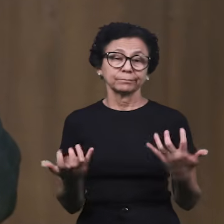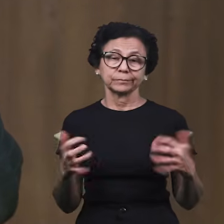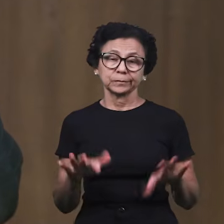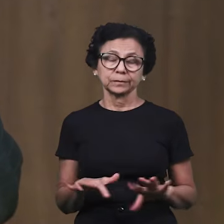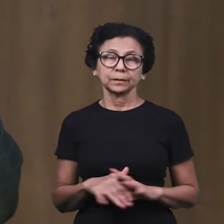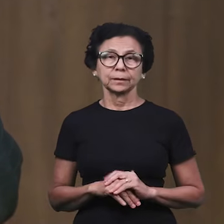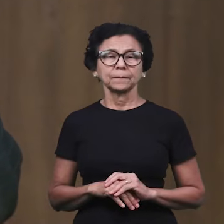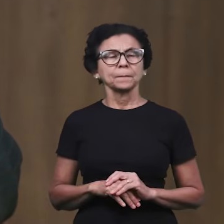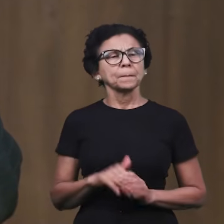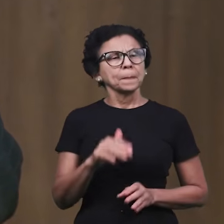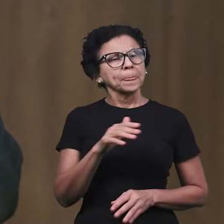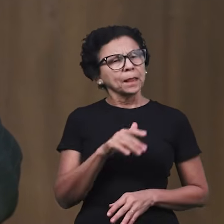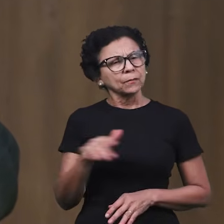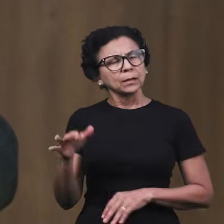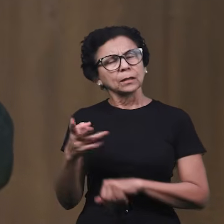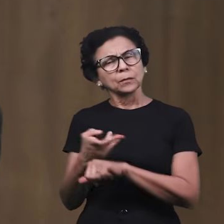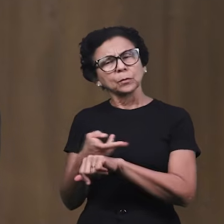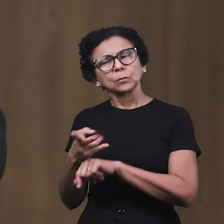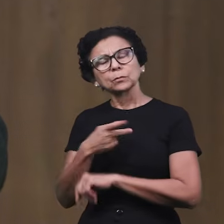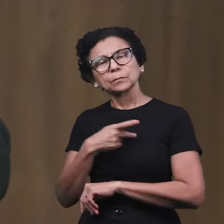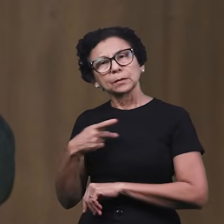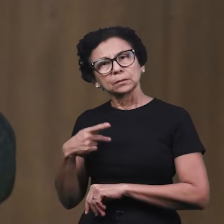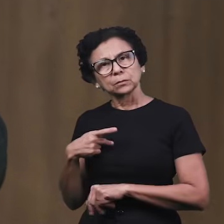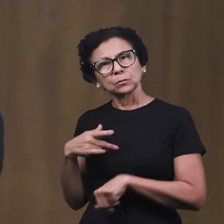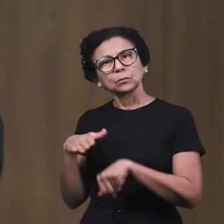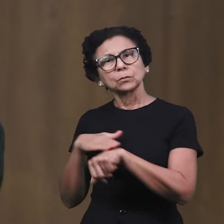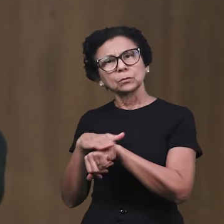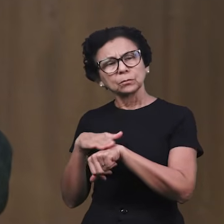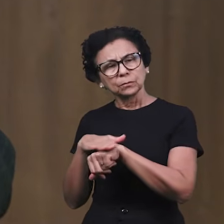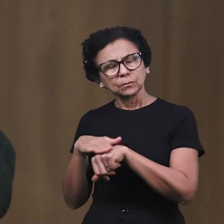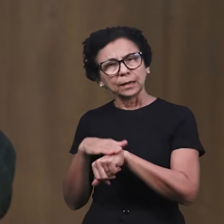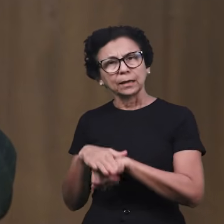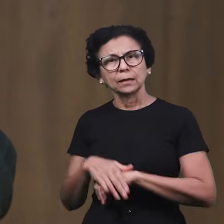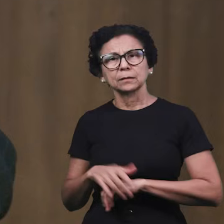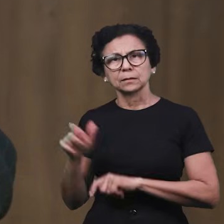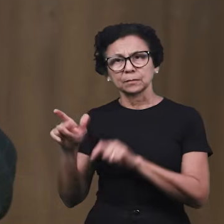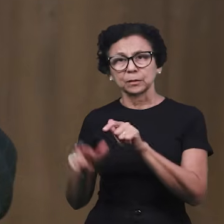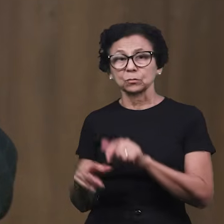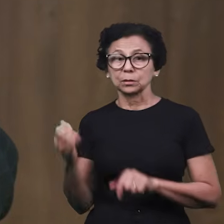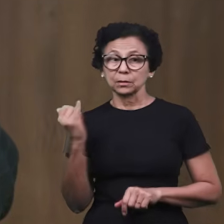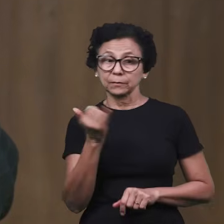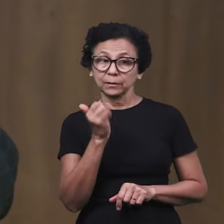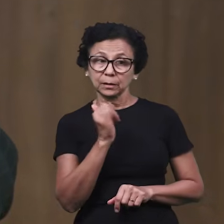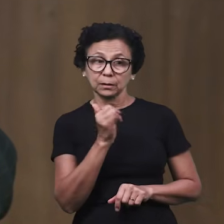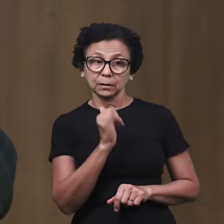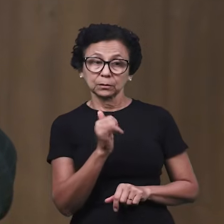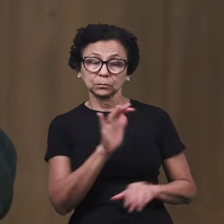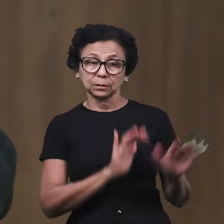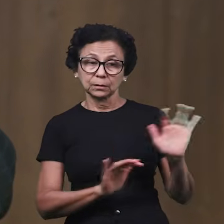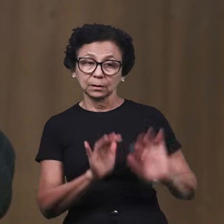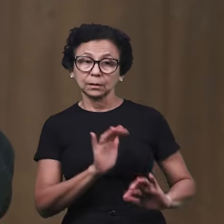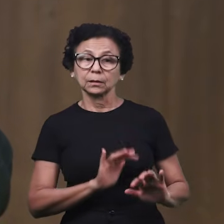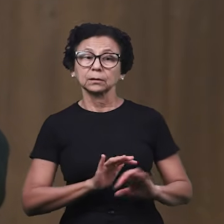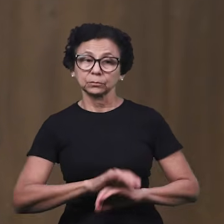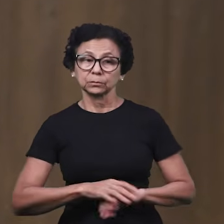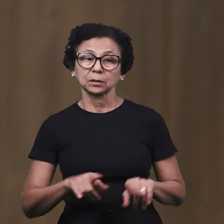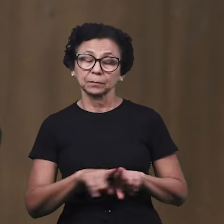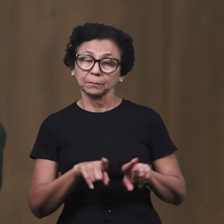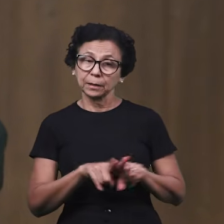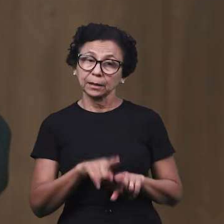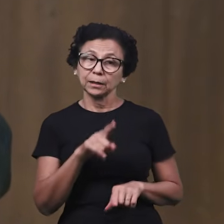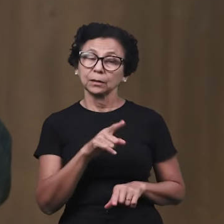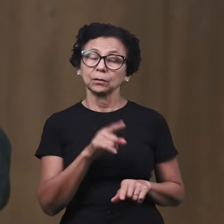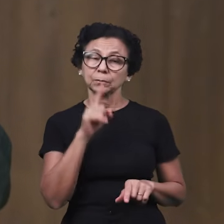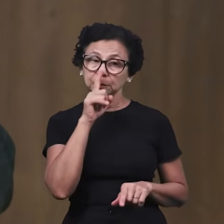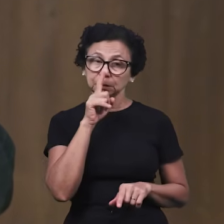o pastor. Os irmãos da igreja já estavam alertando ele também. Ele vai, conversa com o pastor, fala o que